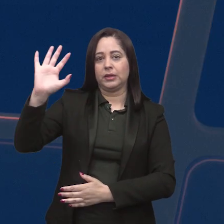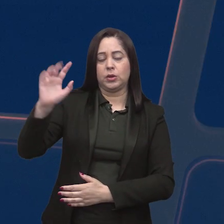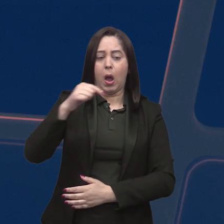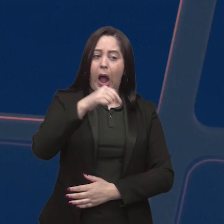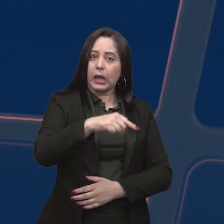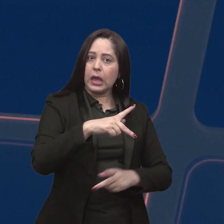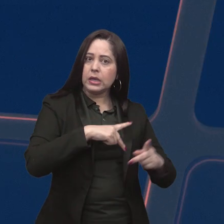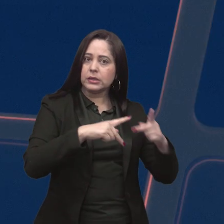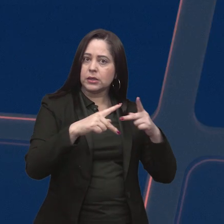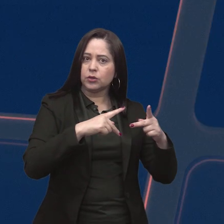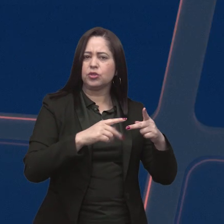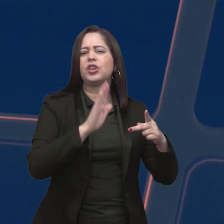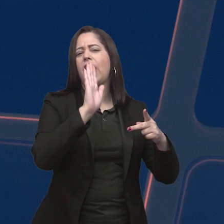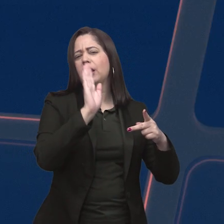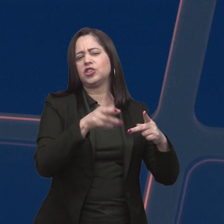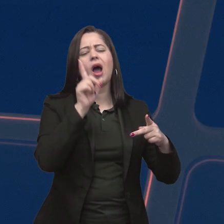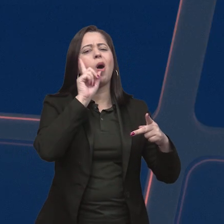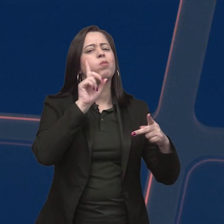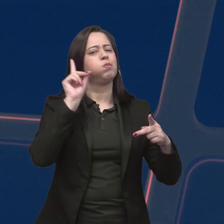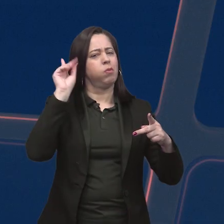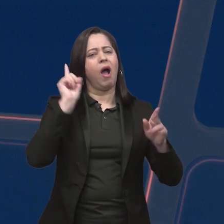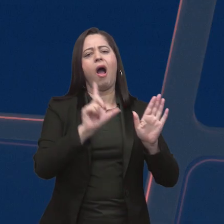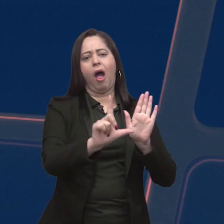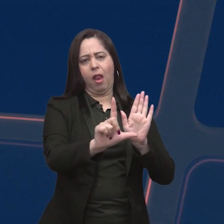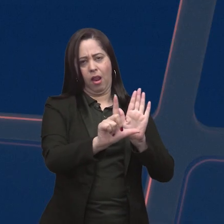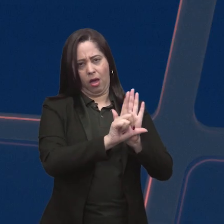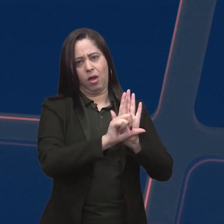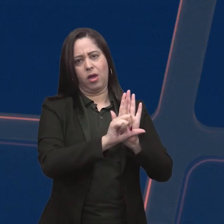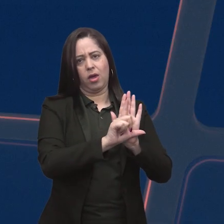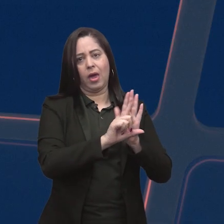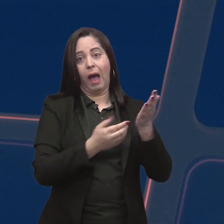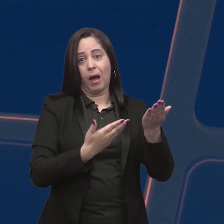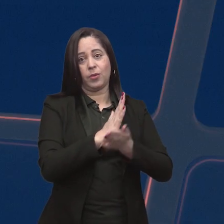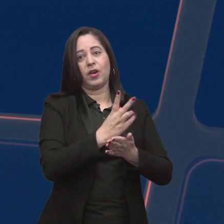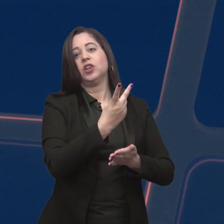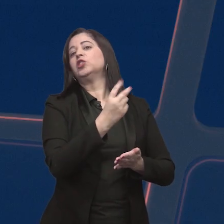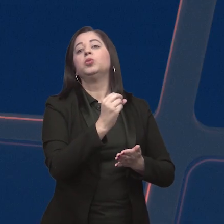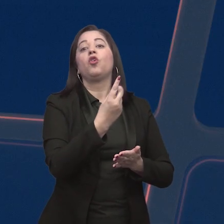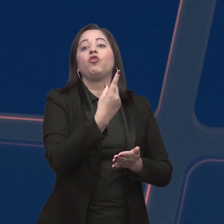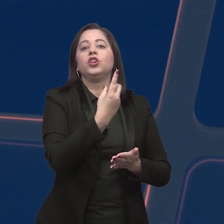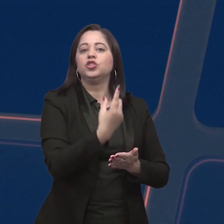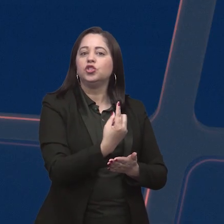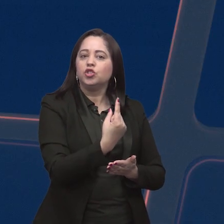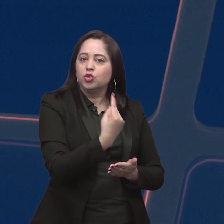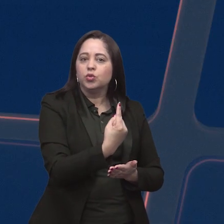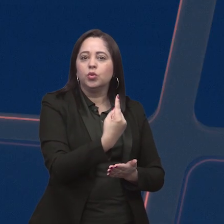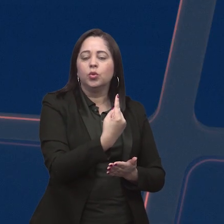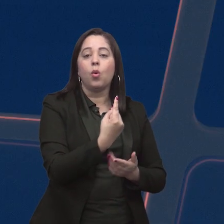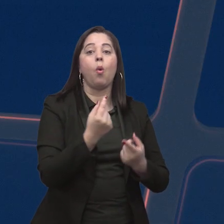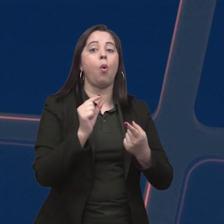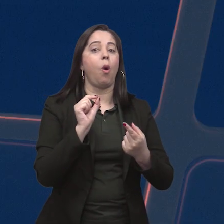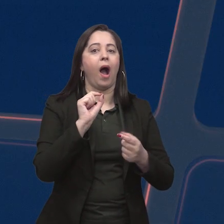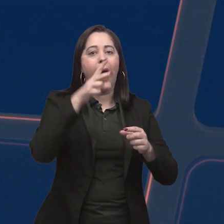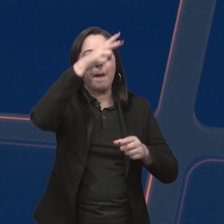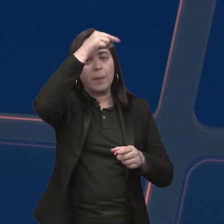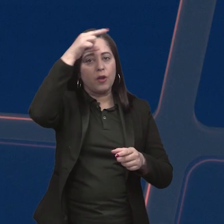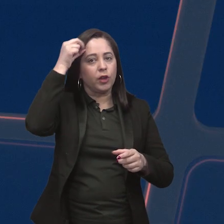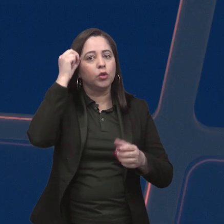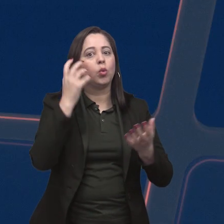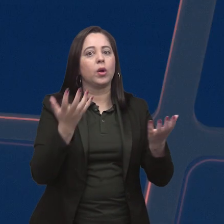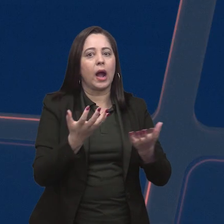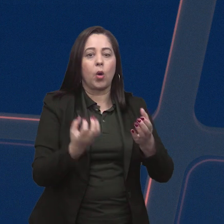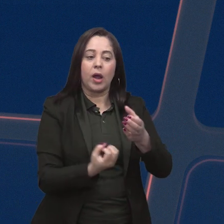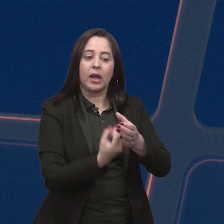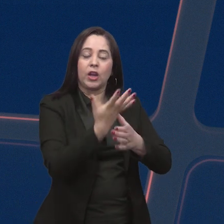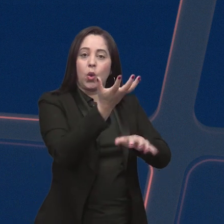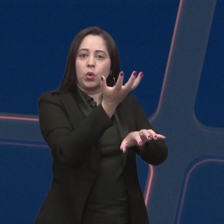Aqui em São José, o Legislativo já tinha saído na frente com uma lei aprovada em 2021, que autoriza o município a implantar